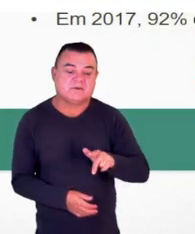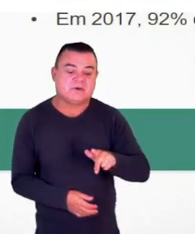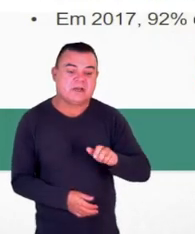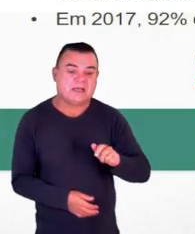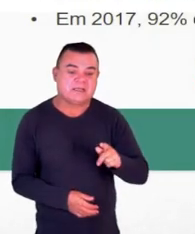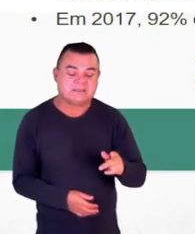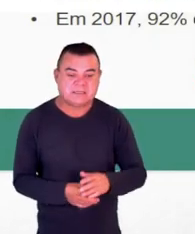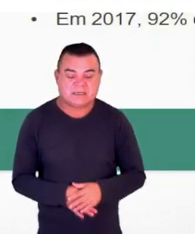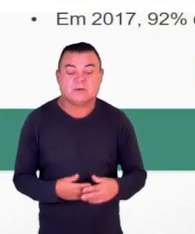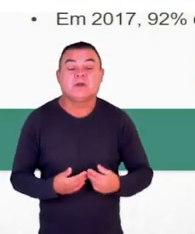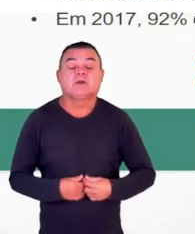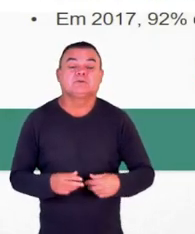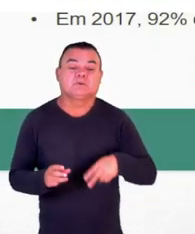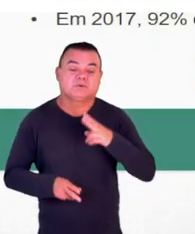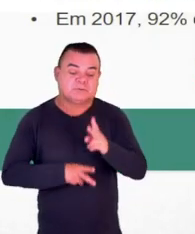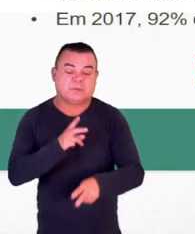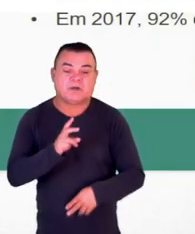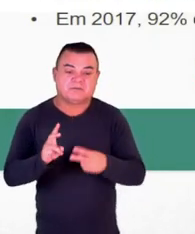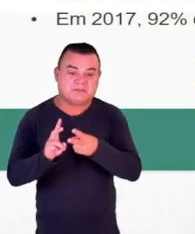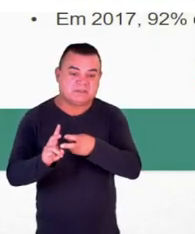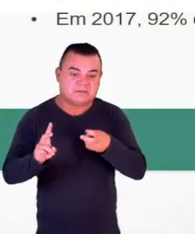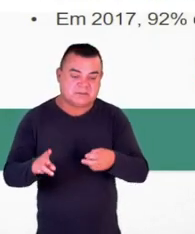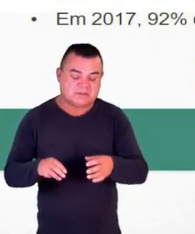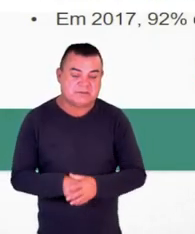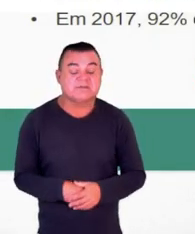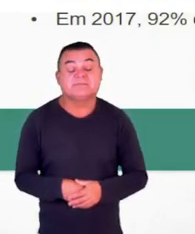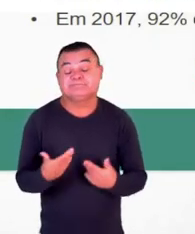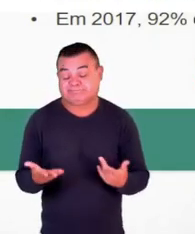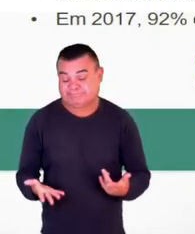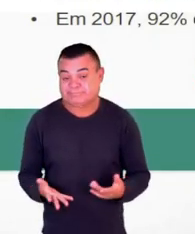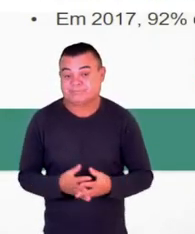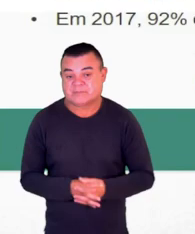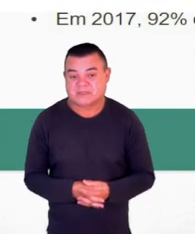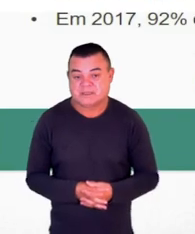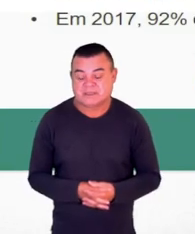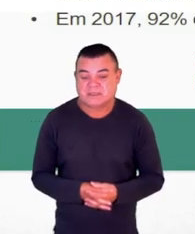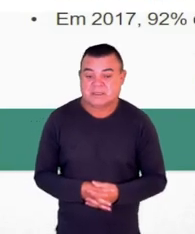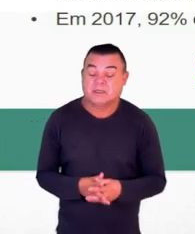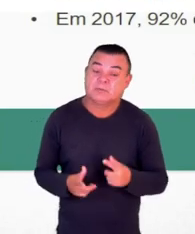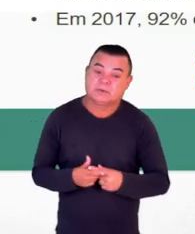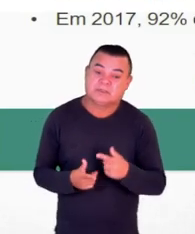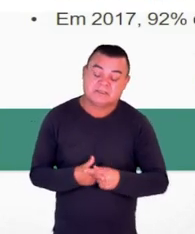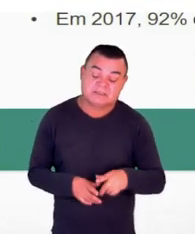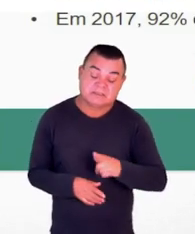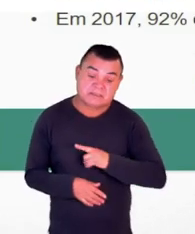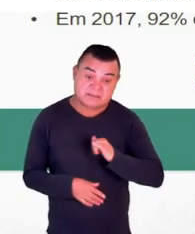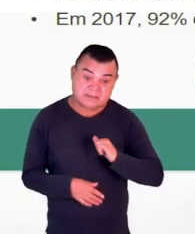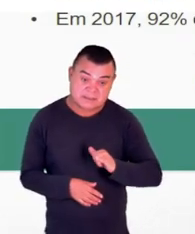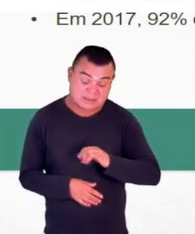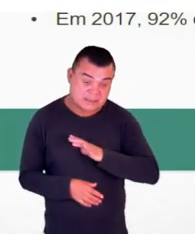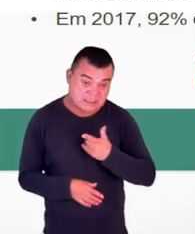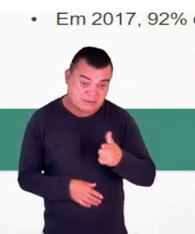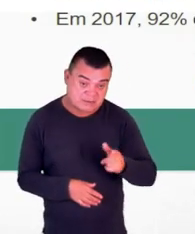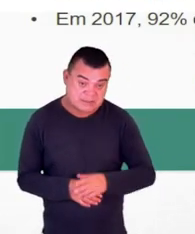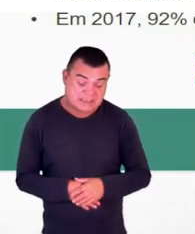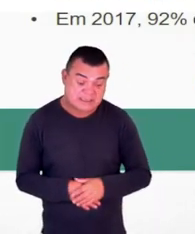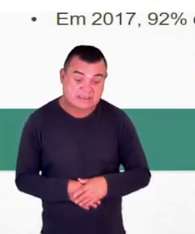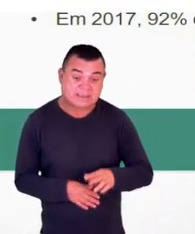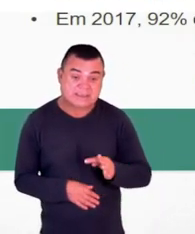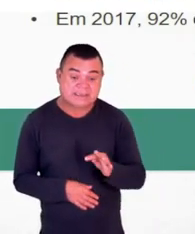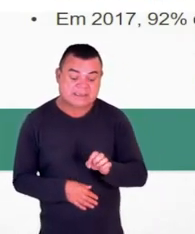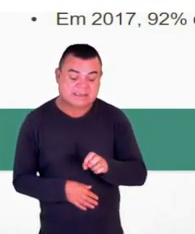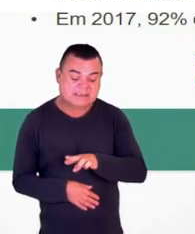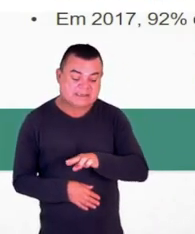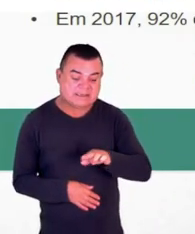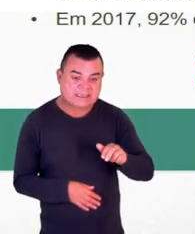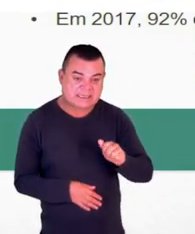comunidades tradicionais que é outra agenda muito importante porque sem terra não tem direito à alimentação né se o alimento é um bem